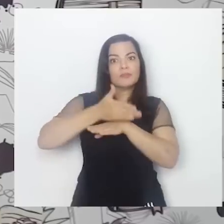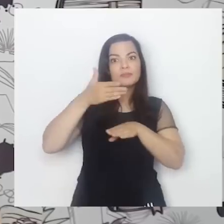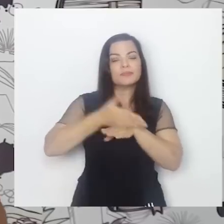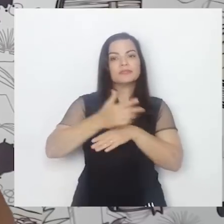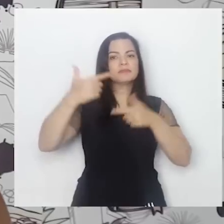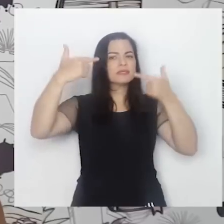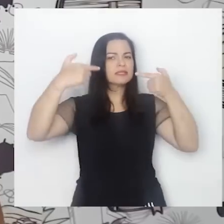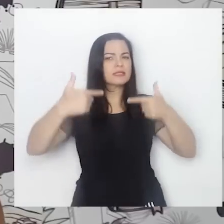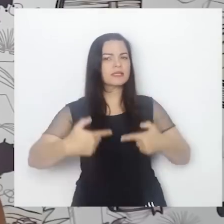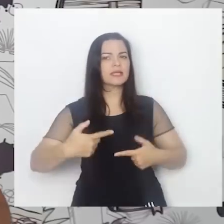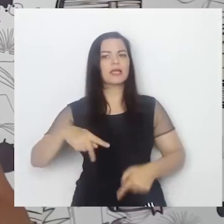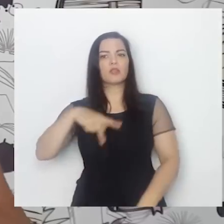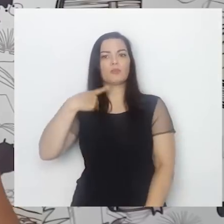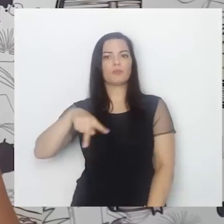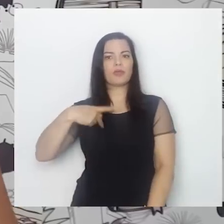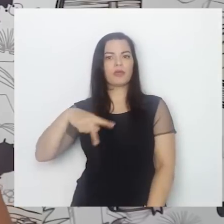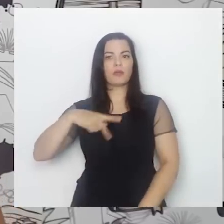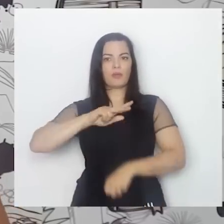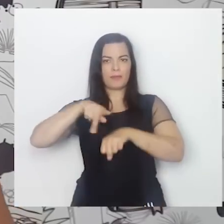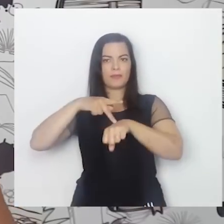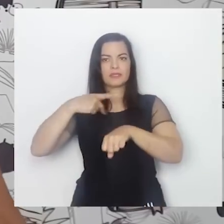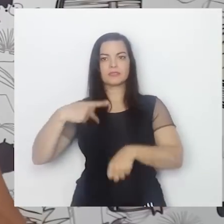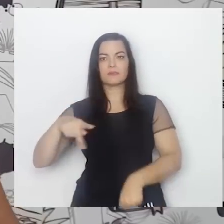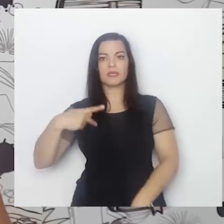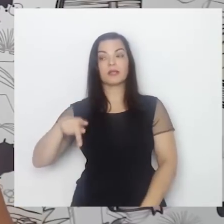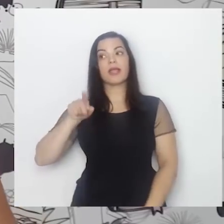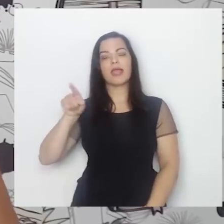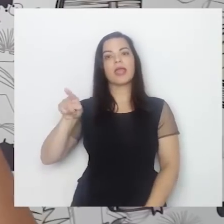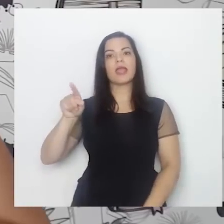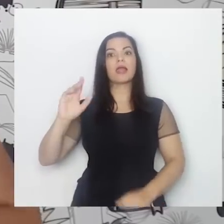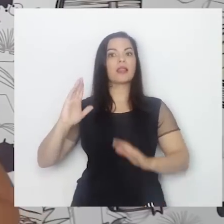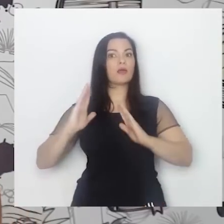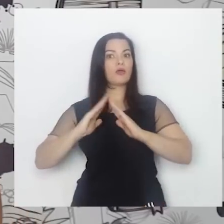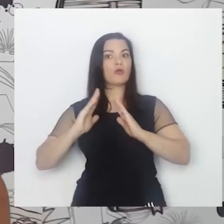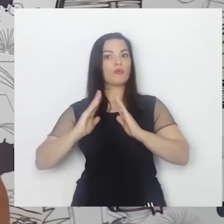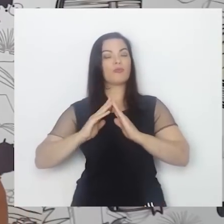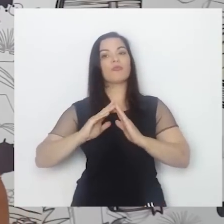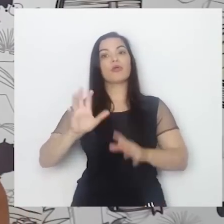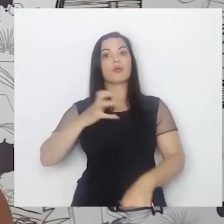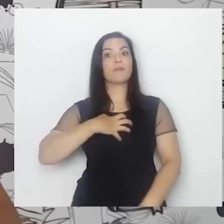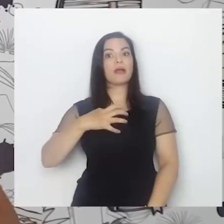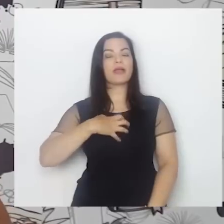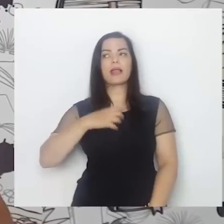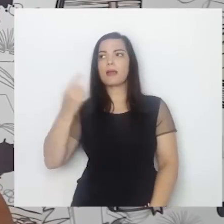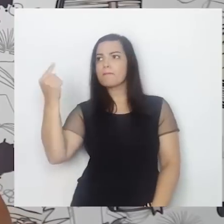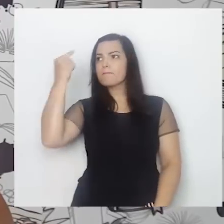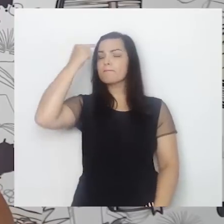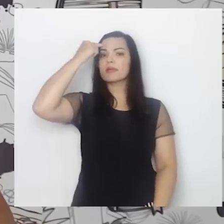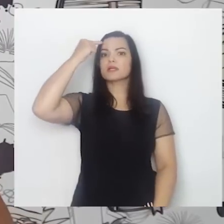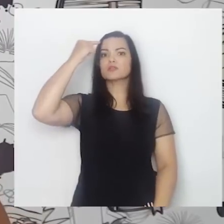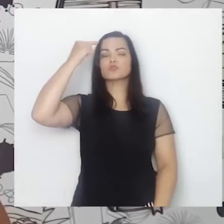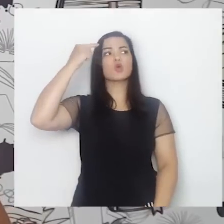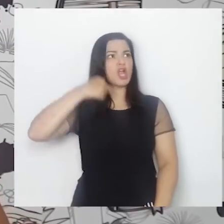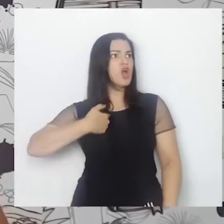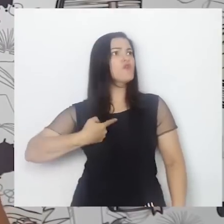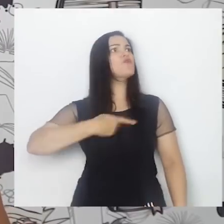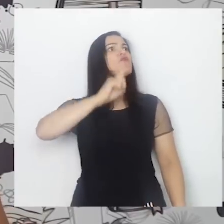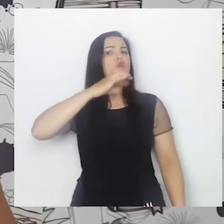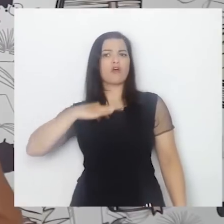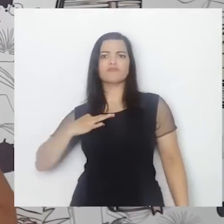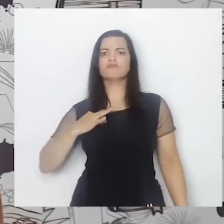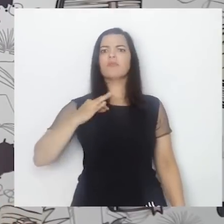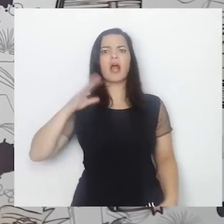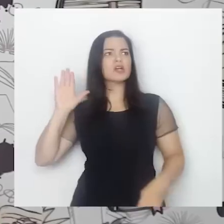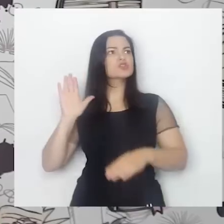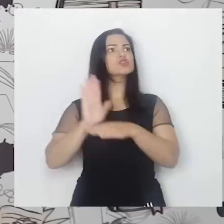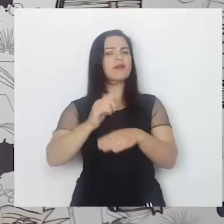Paraguai, a baiana Ana Nery não pensou duas vezes antes de se